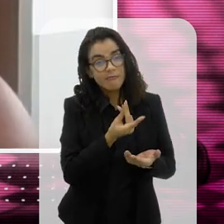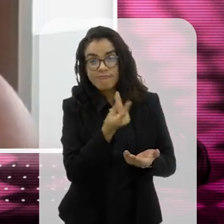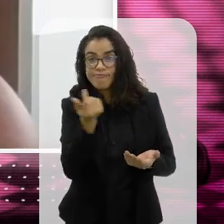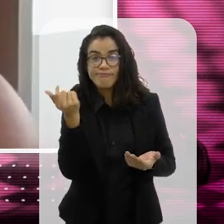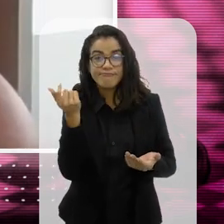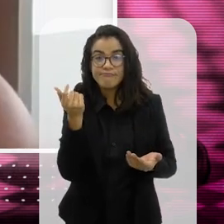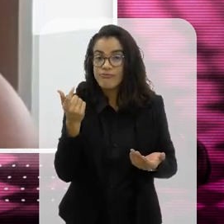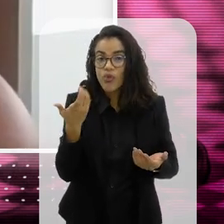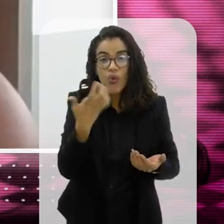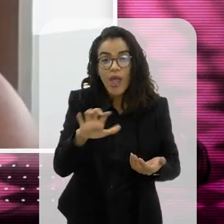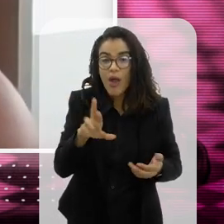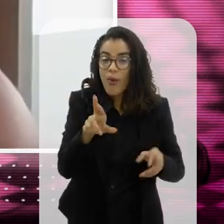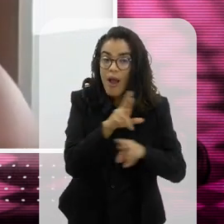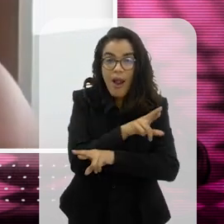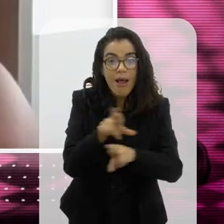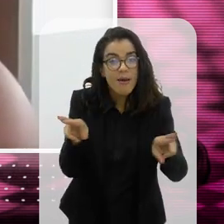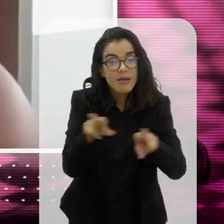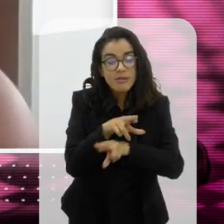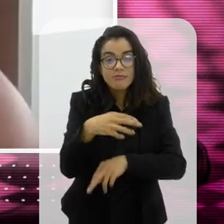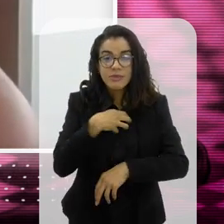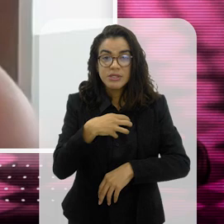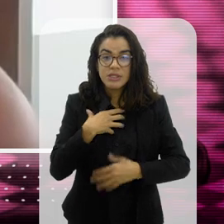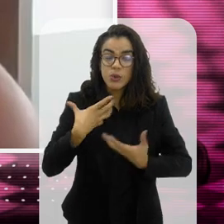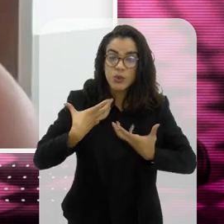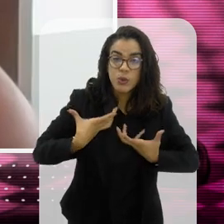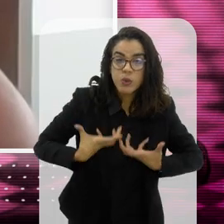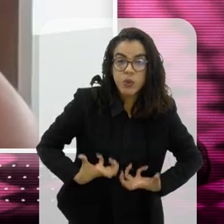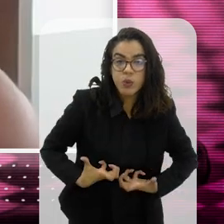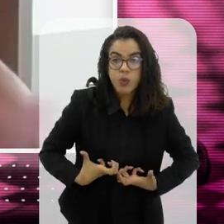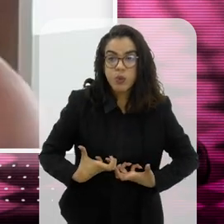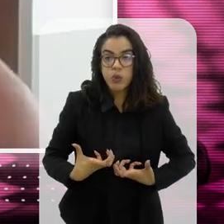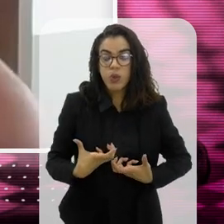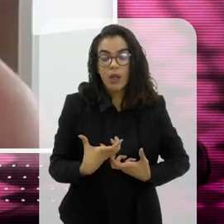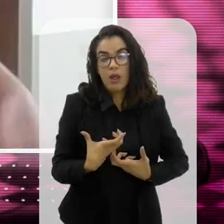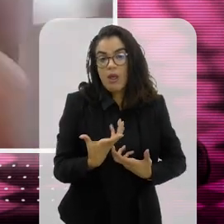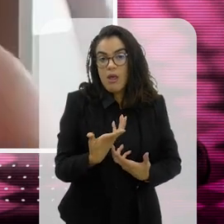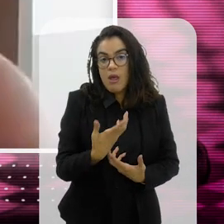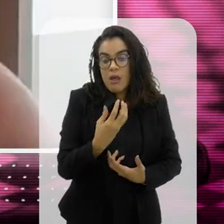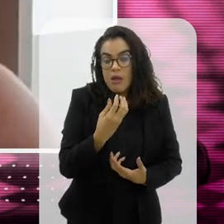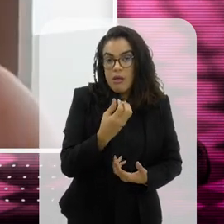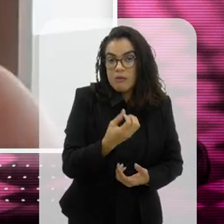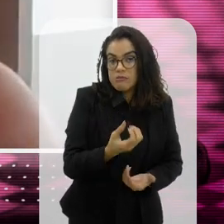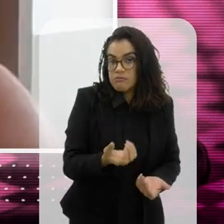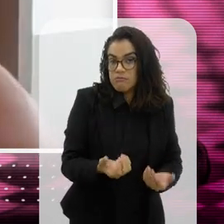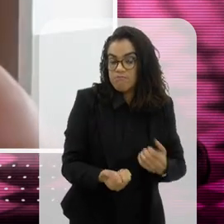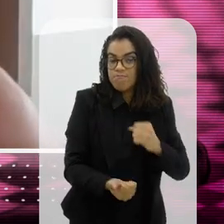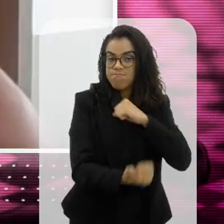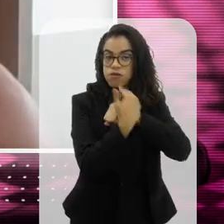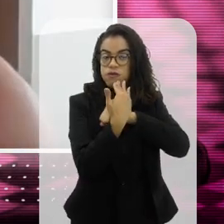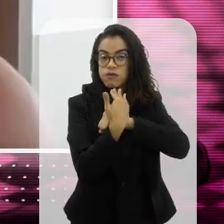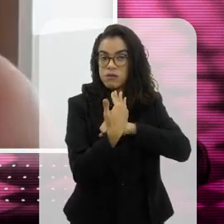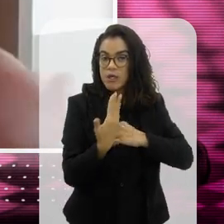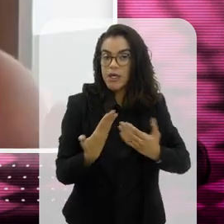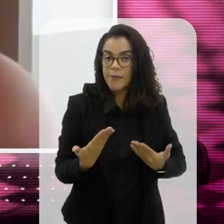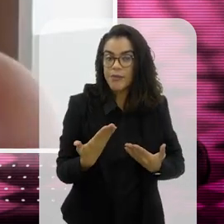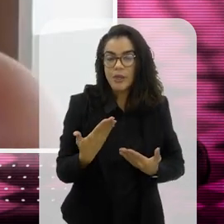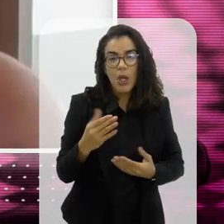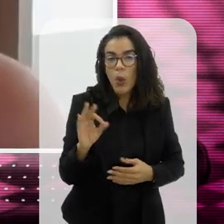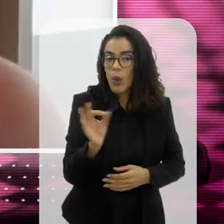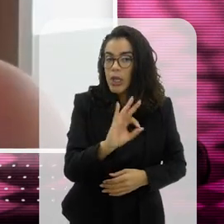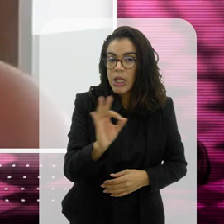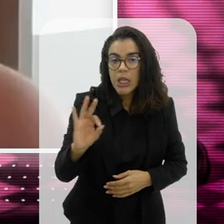essa possibilidade de eu não querer ficar numa relação onde eu me sinto exausta e abusada pela parceria. Então, de